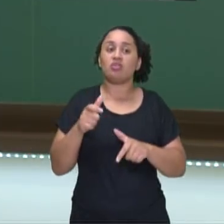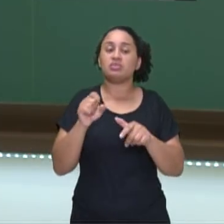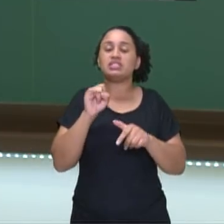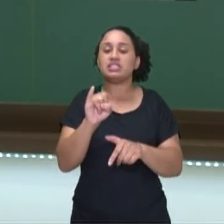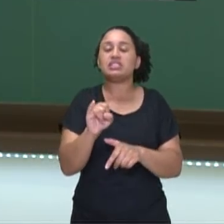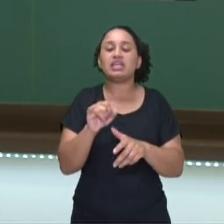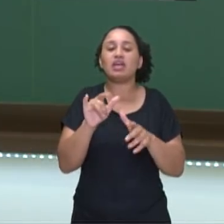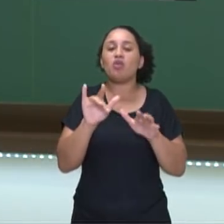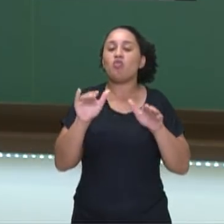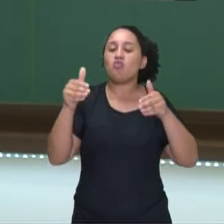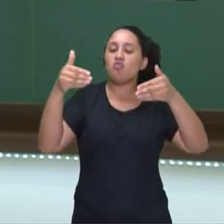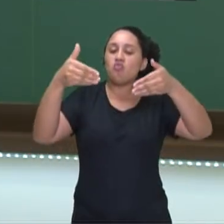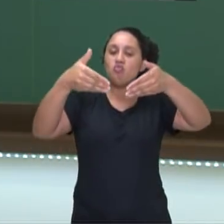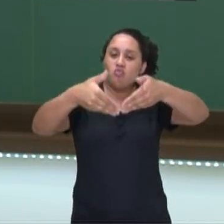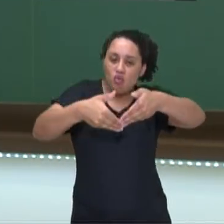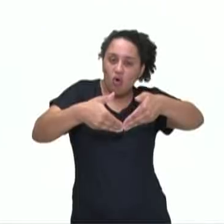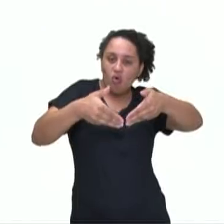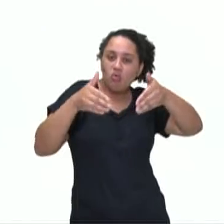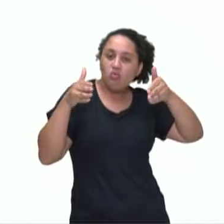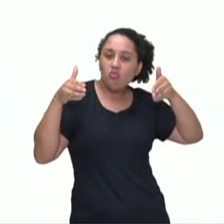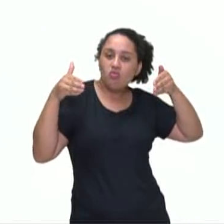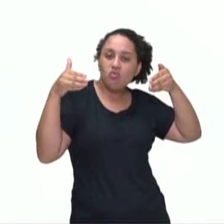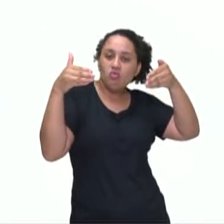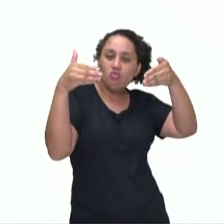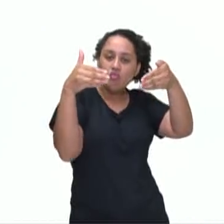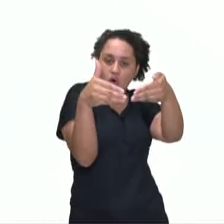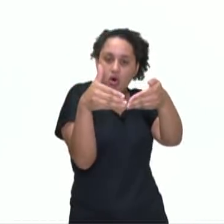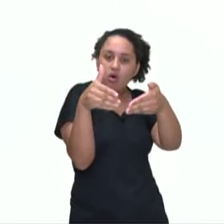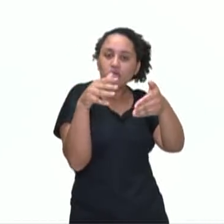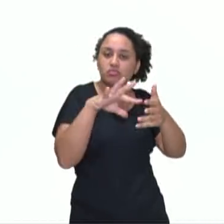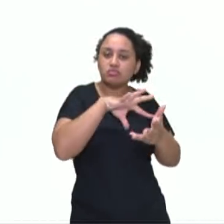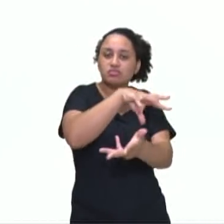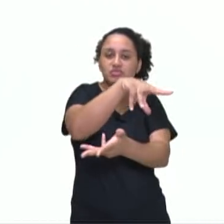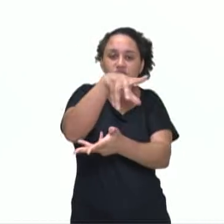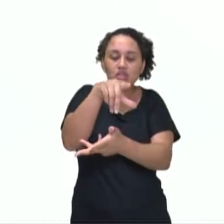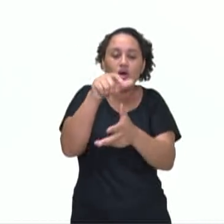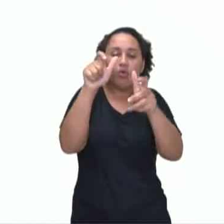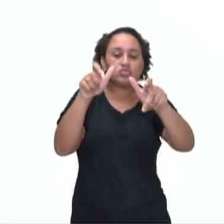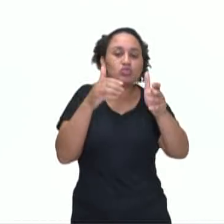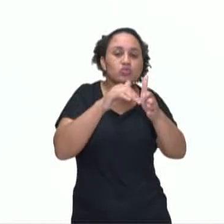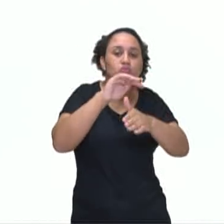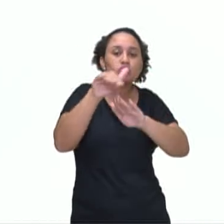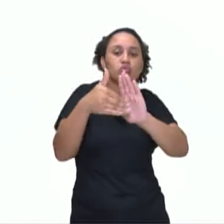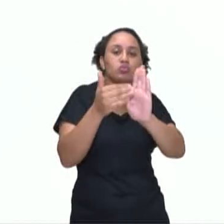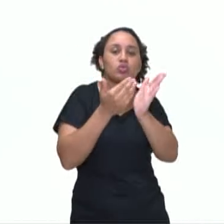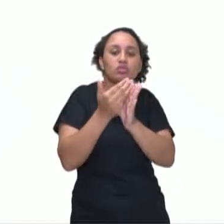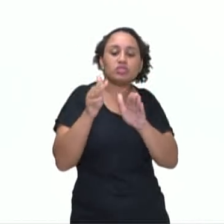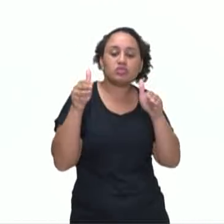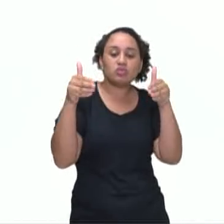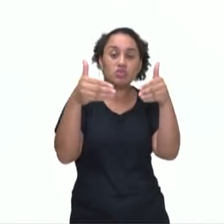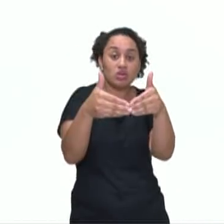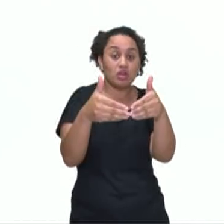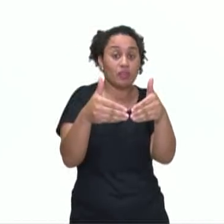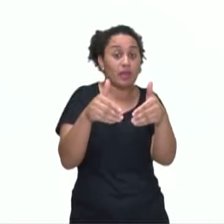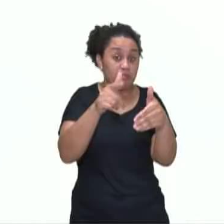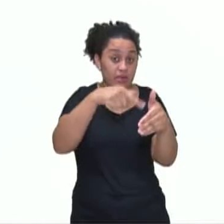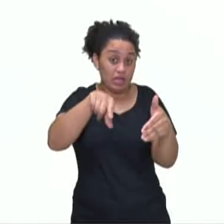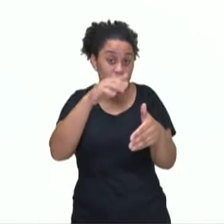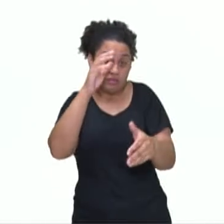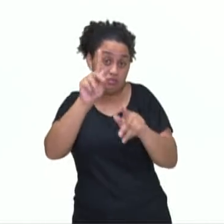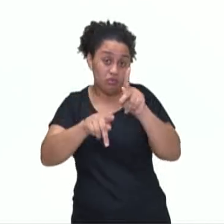do universo, ou seja, o local de onde tudo começou. Ifé, o universo começou a partir